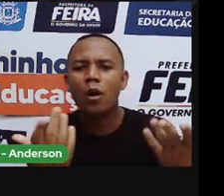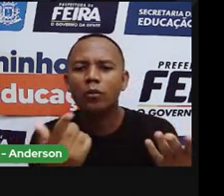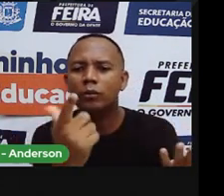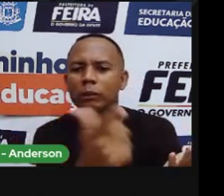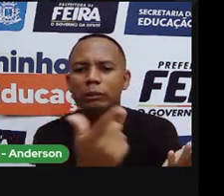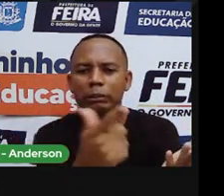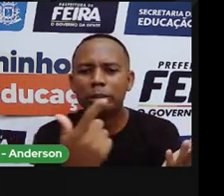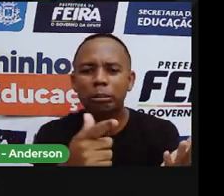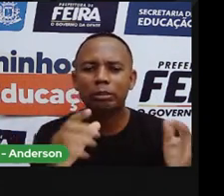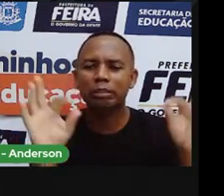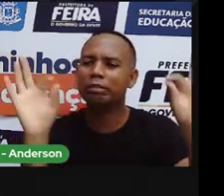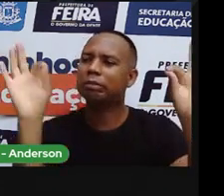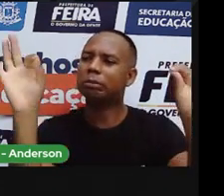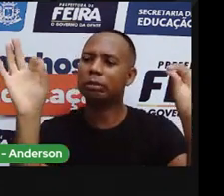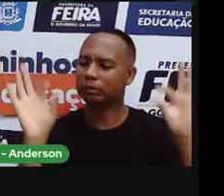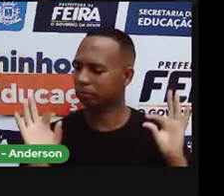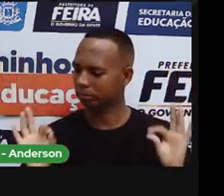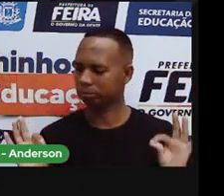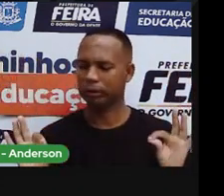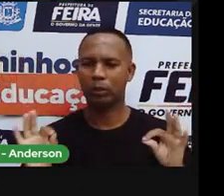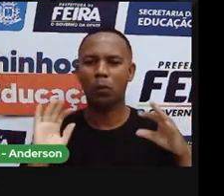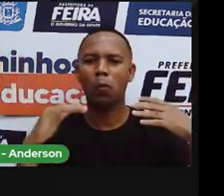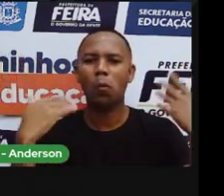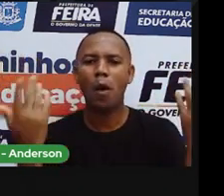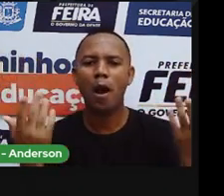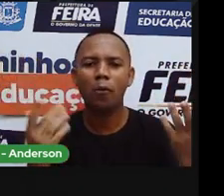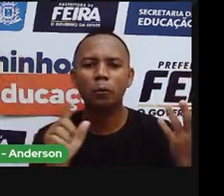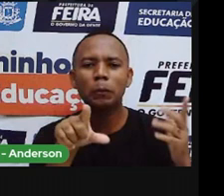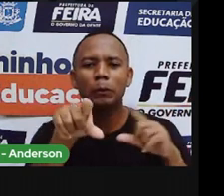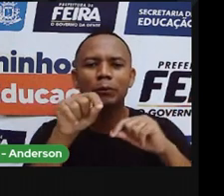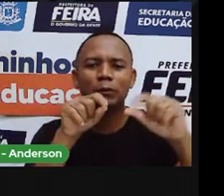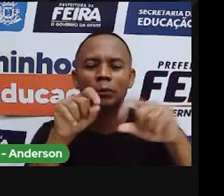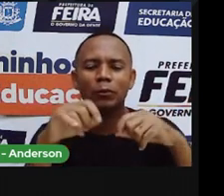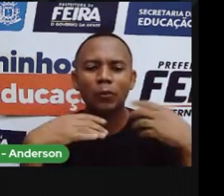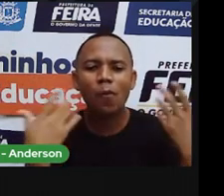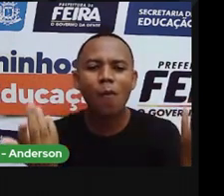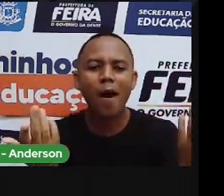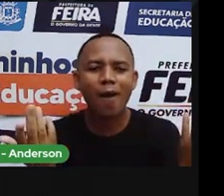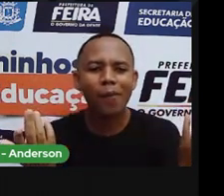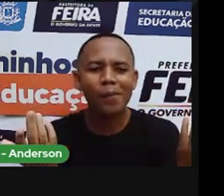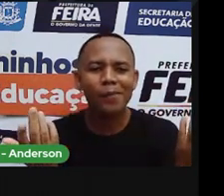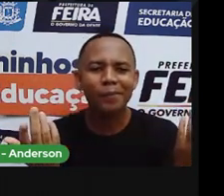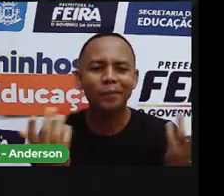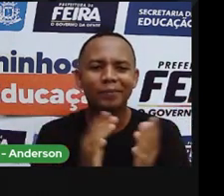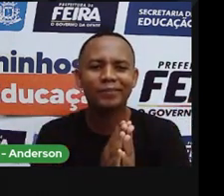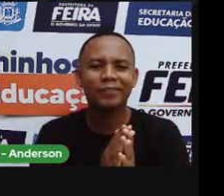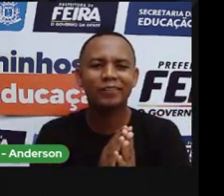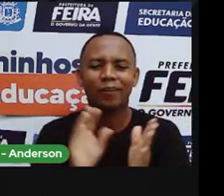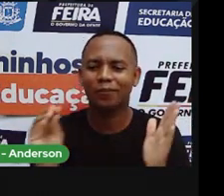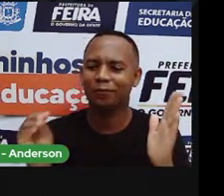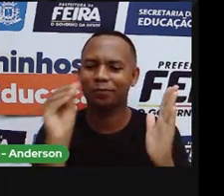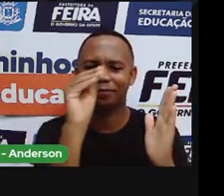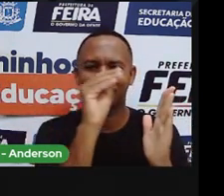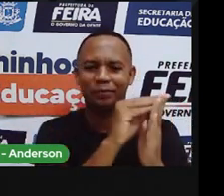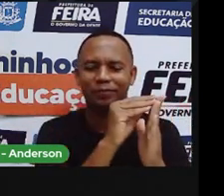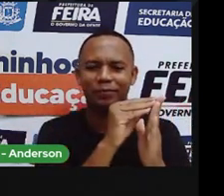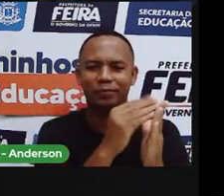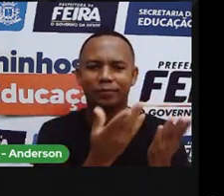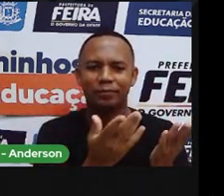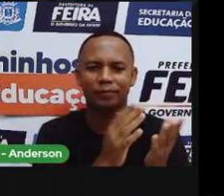é a que não tem ponta? Azul, a lilás, amarelo ou vermelho? Qual que não tem ponta?